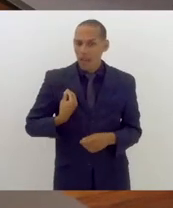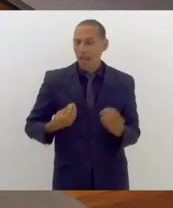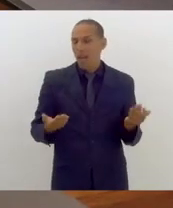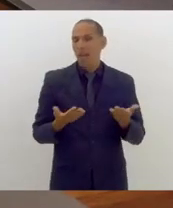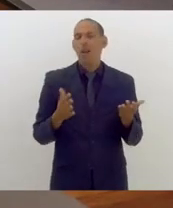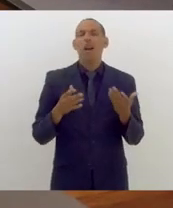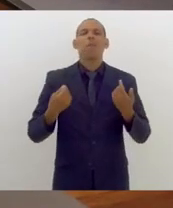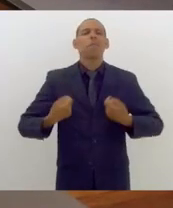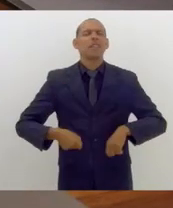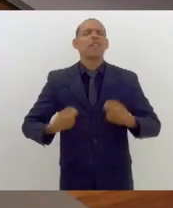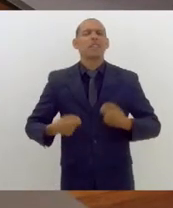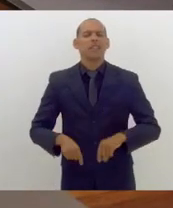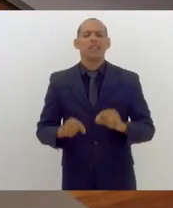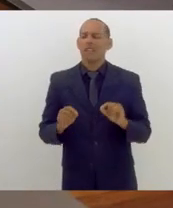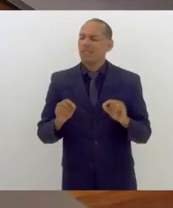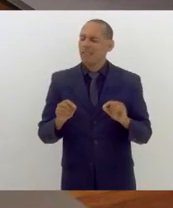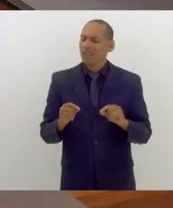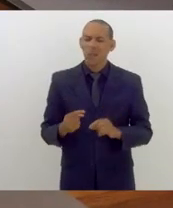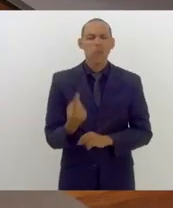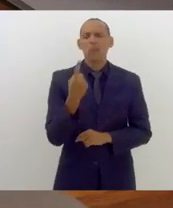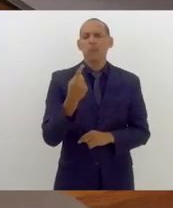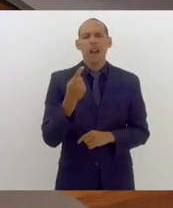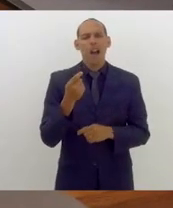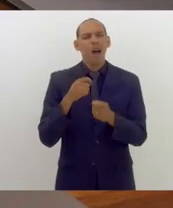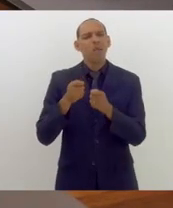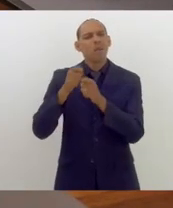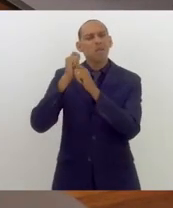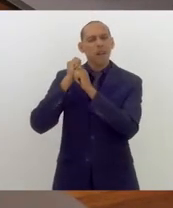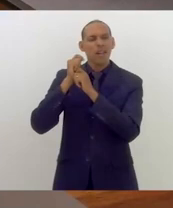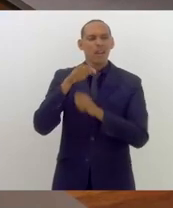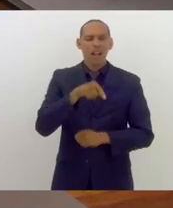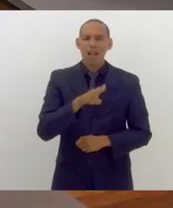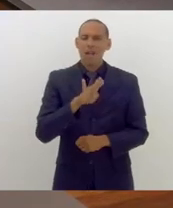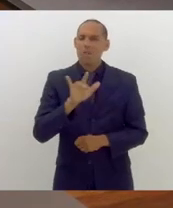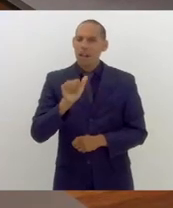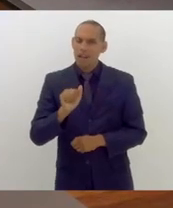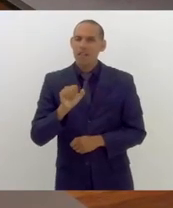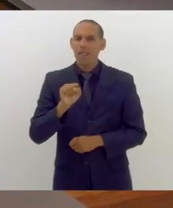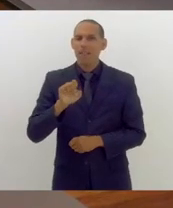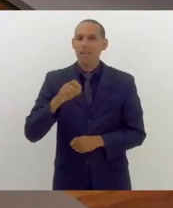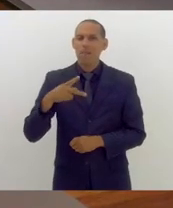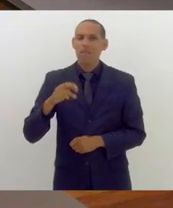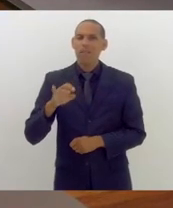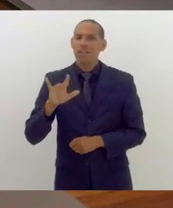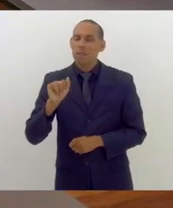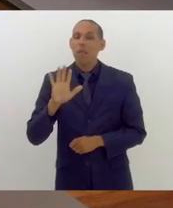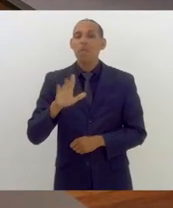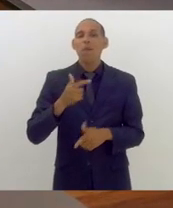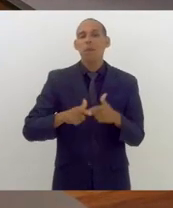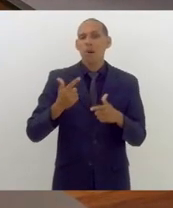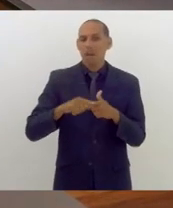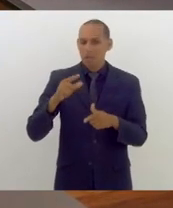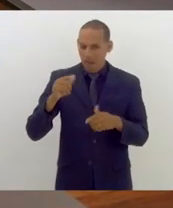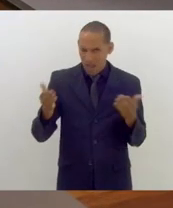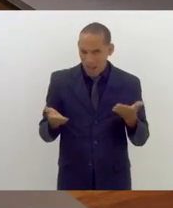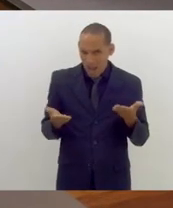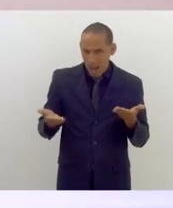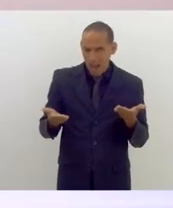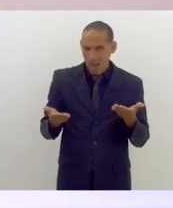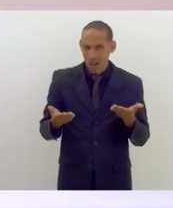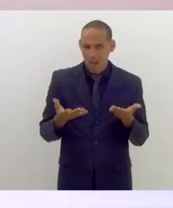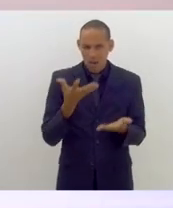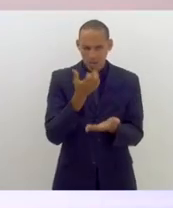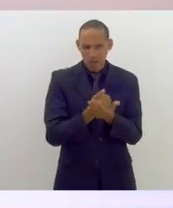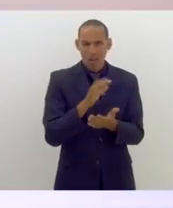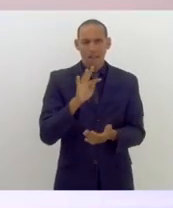depende exclusivamente da pesca da Baía de Sepetiba o problema lá Sepetiba ela não é Vem agora com a